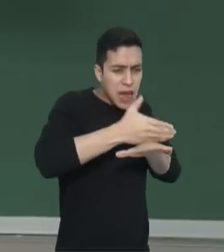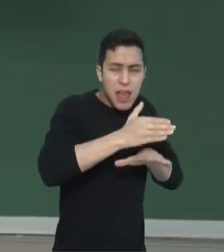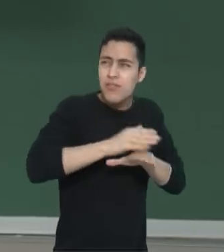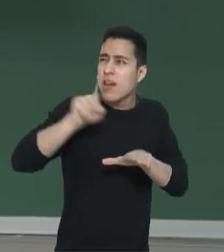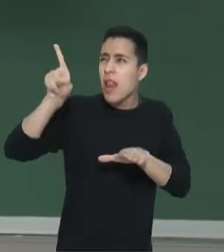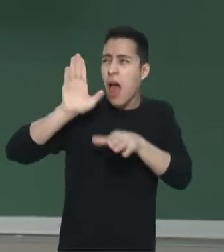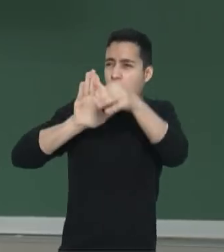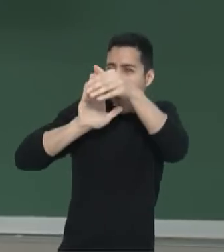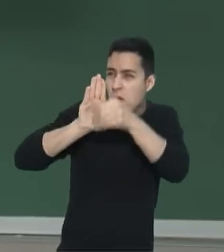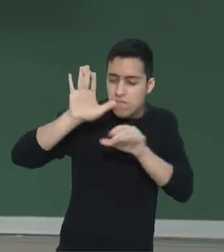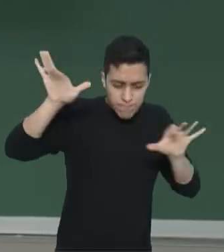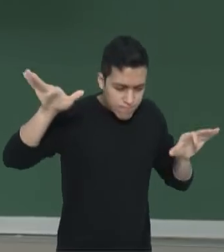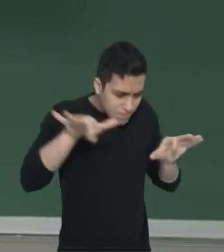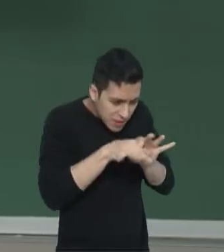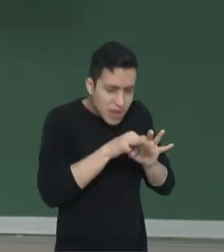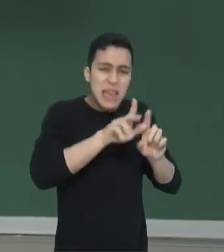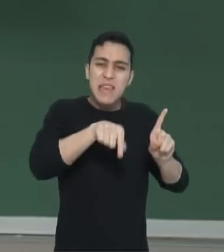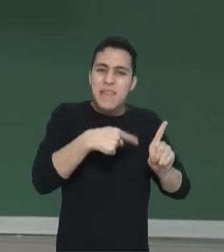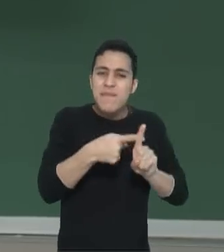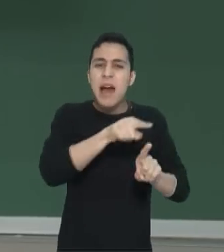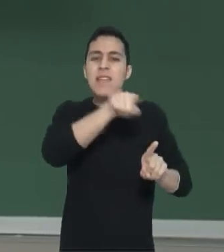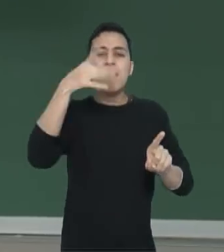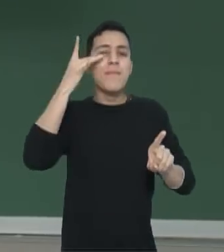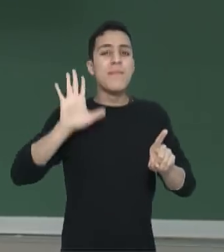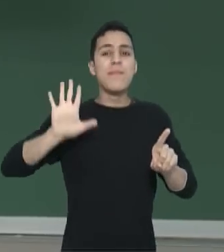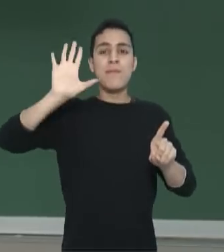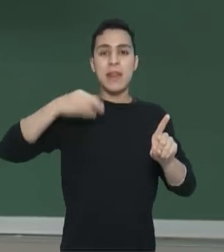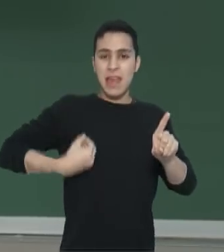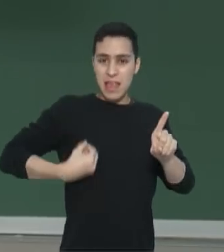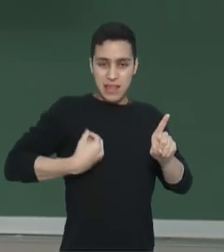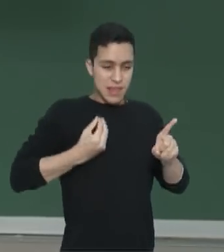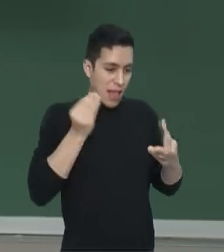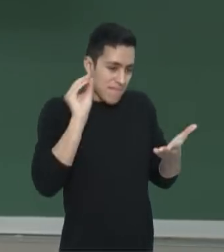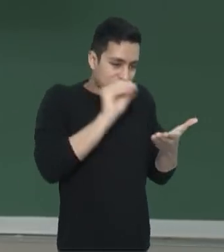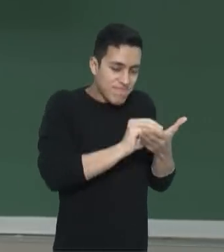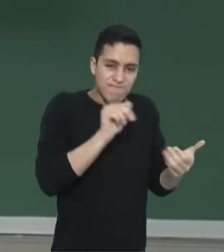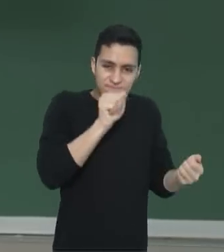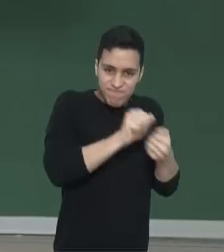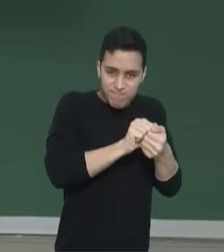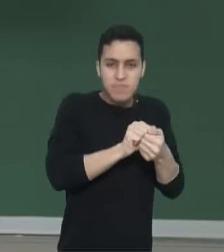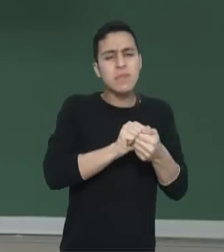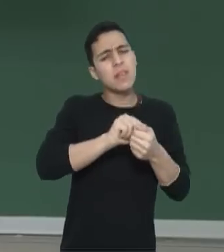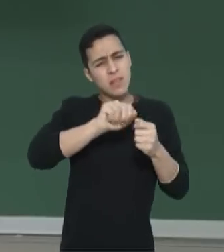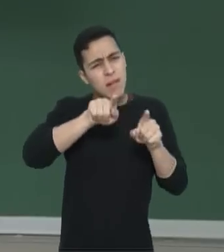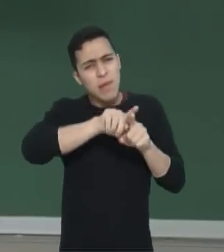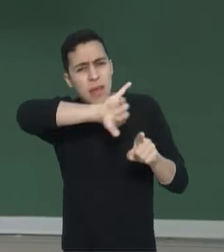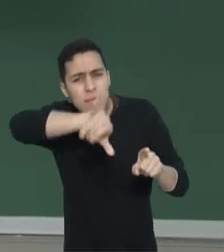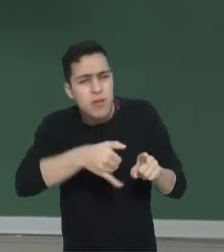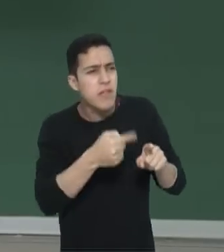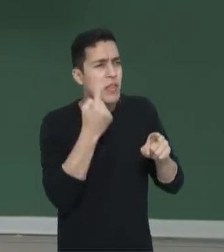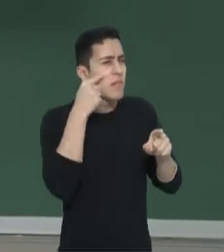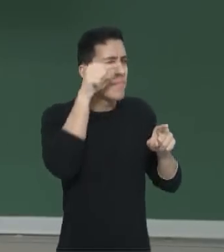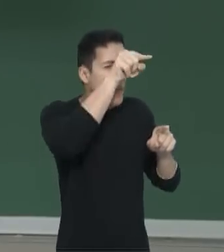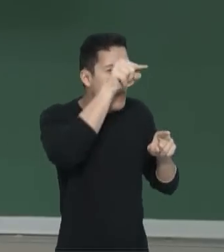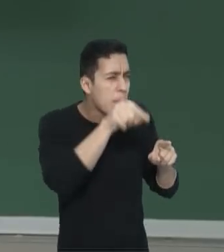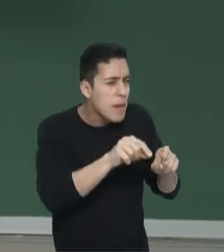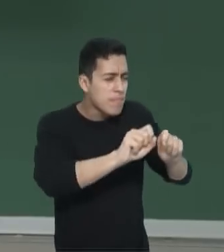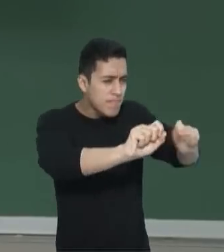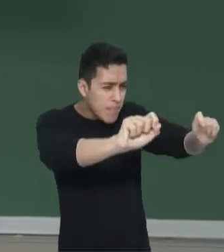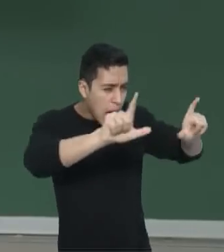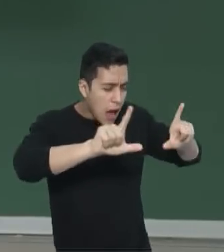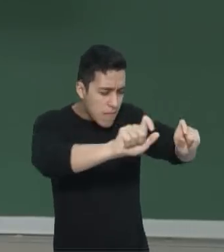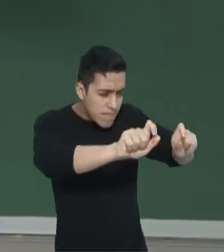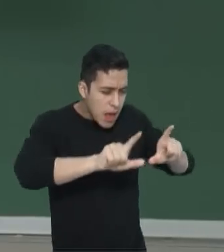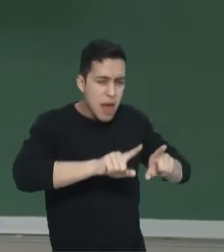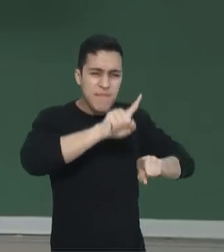também registra a sua presença automaticamente. Aproveite para acessar os demais materiais, veja os slides, deixe sua